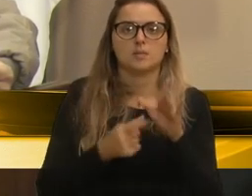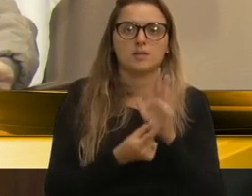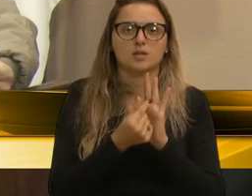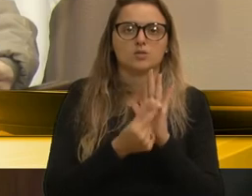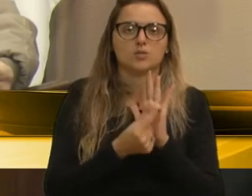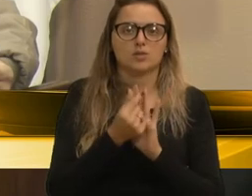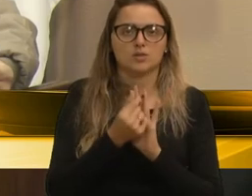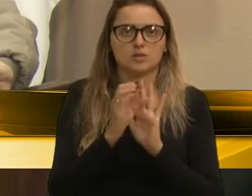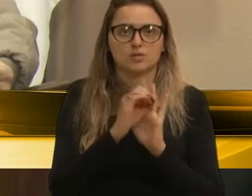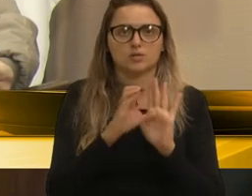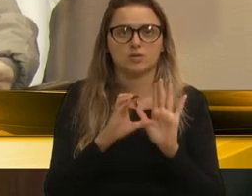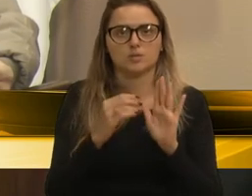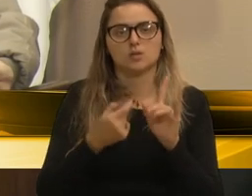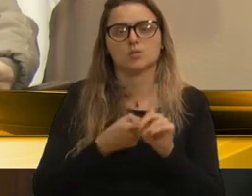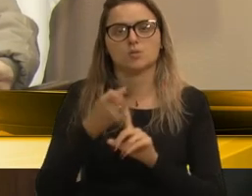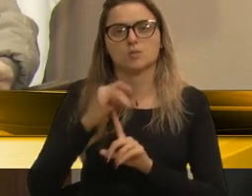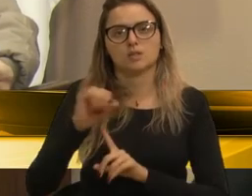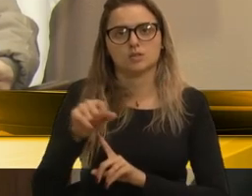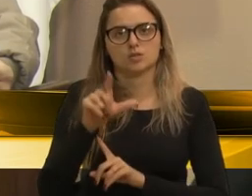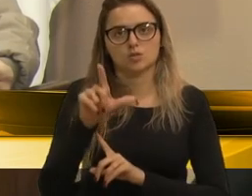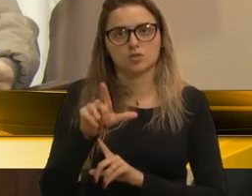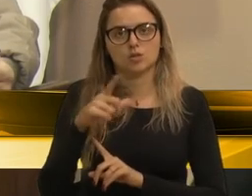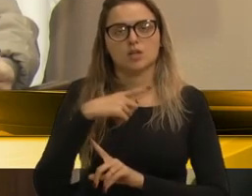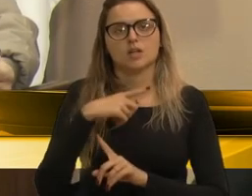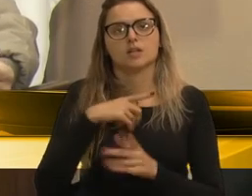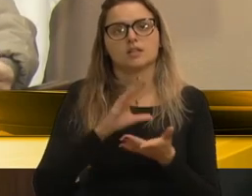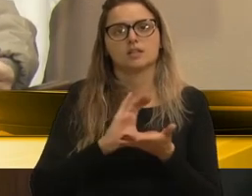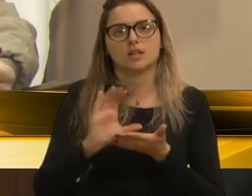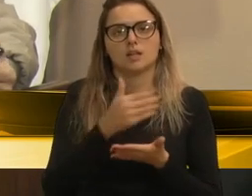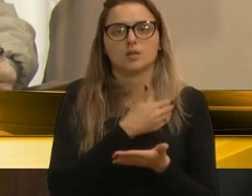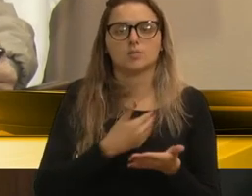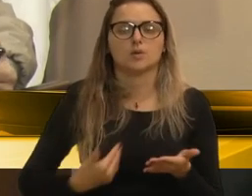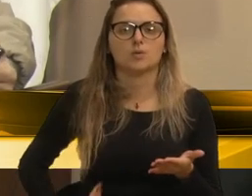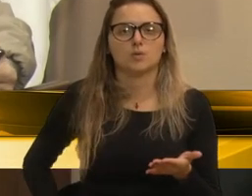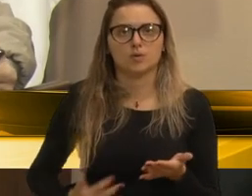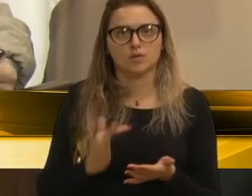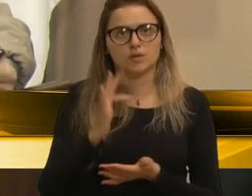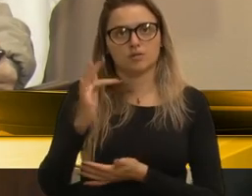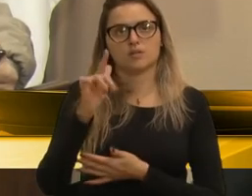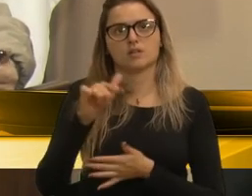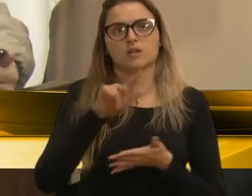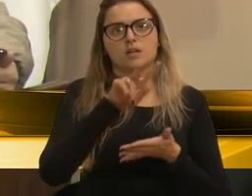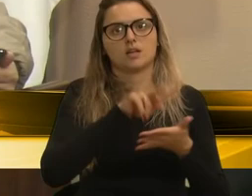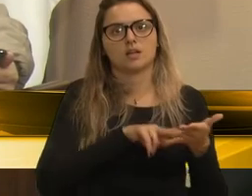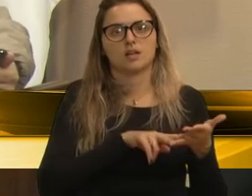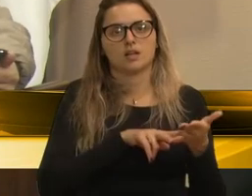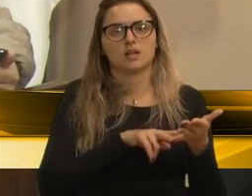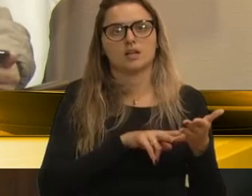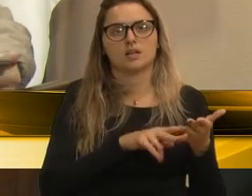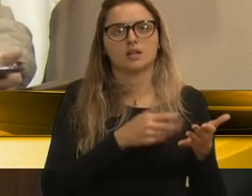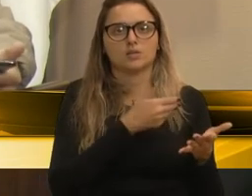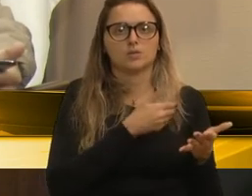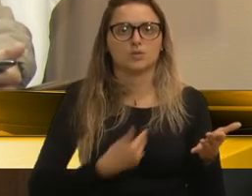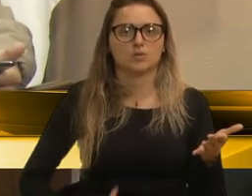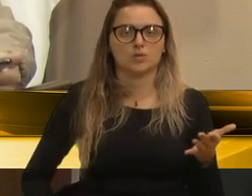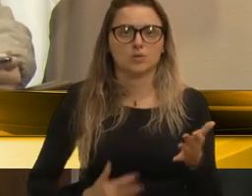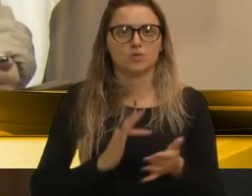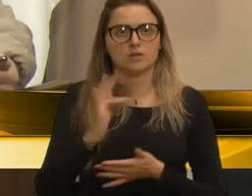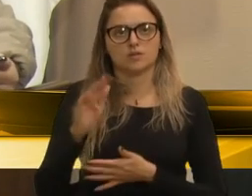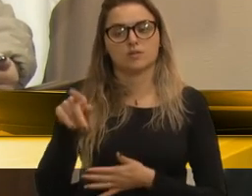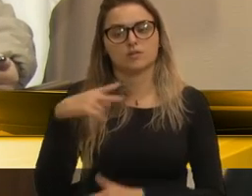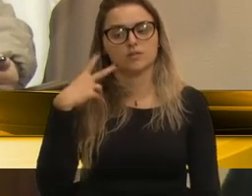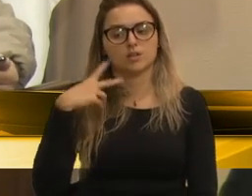a partir do mês de julho, seja repassado pelo governo federal. Então, essa é a nota imediata do governo federal. Vereadora